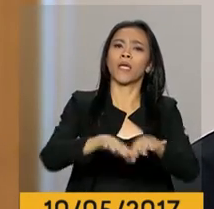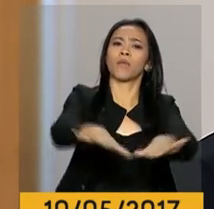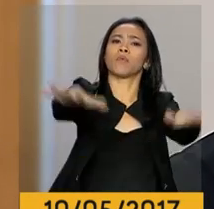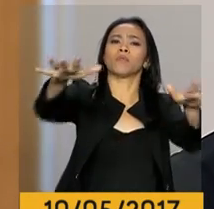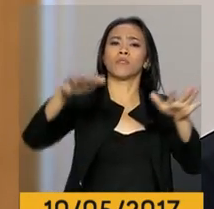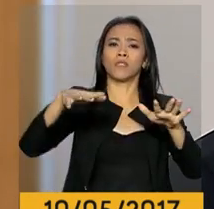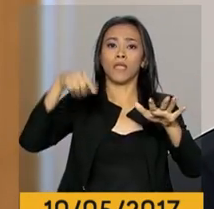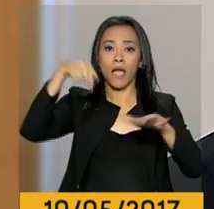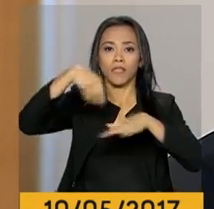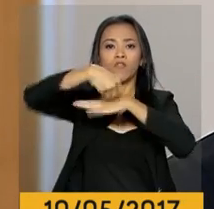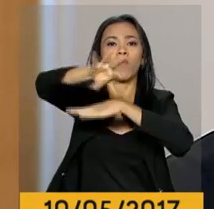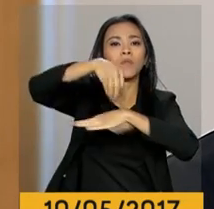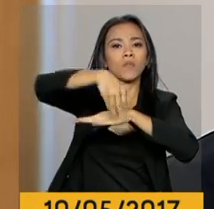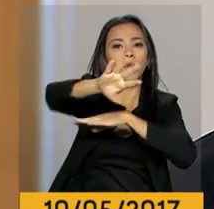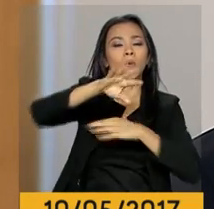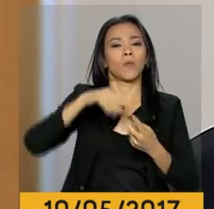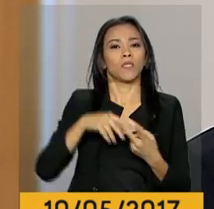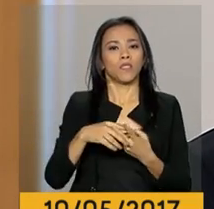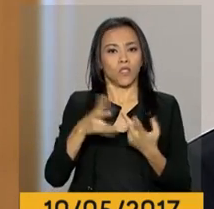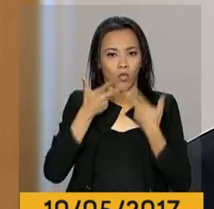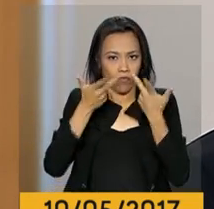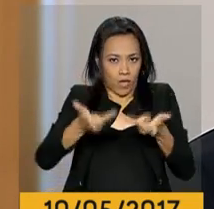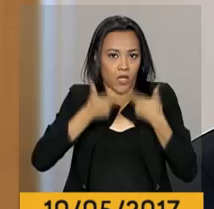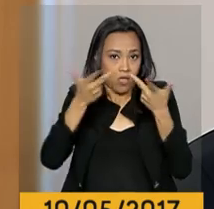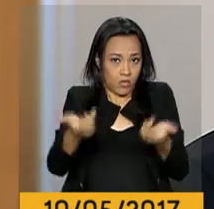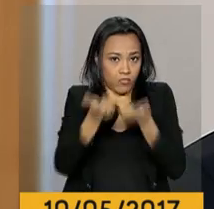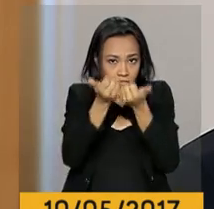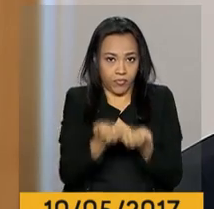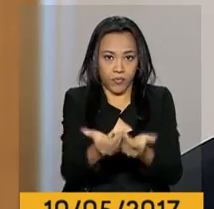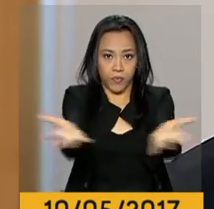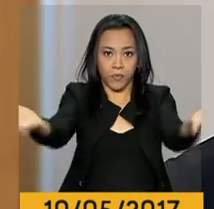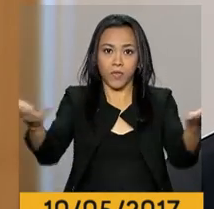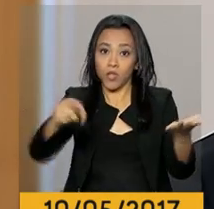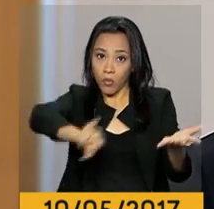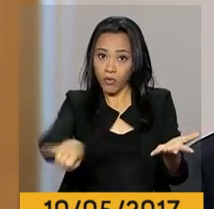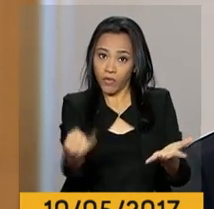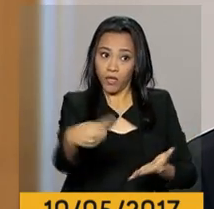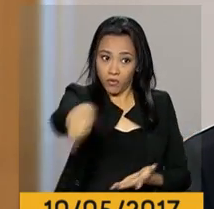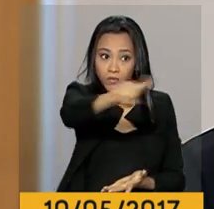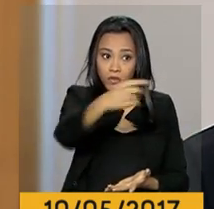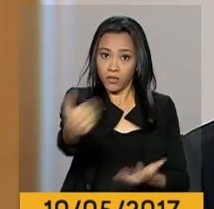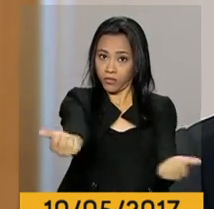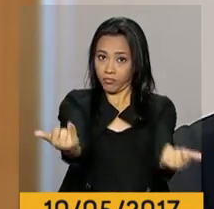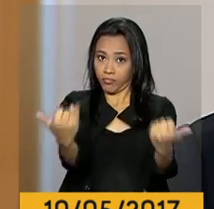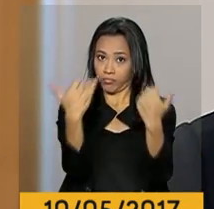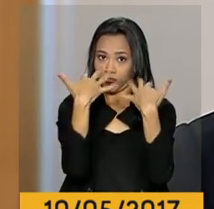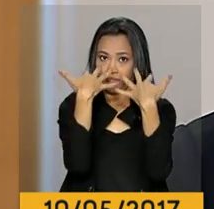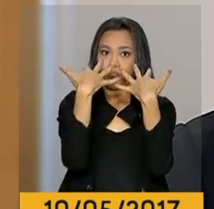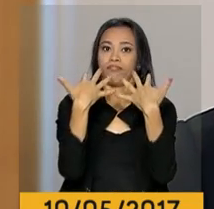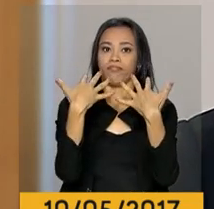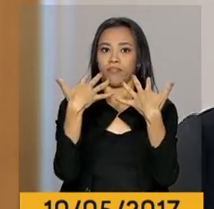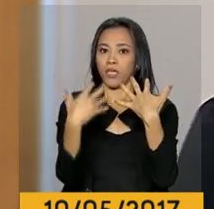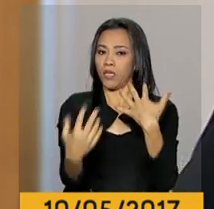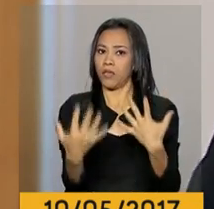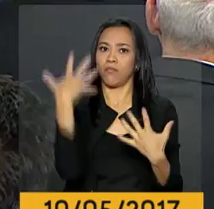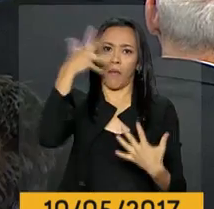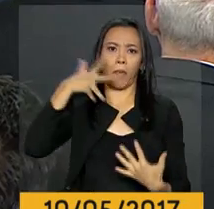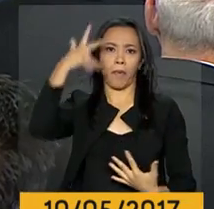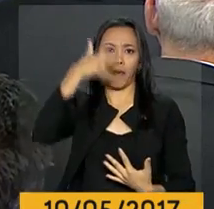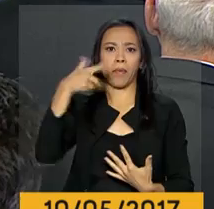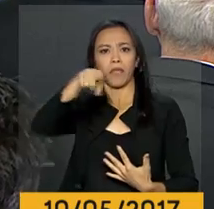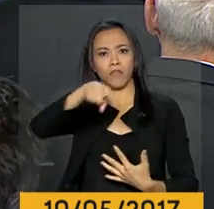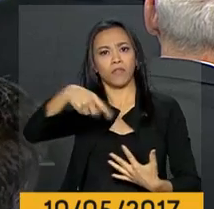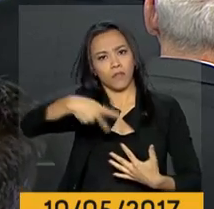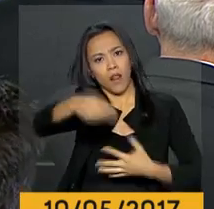estas informações estas pregações eu tô aproveitando a presença dos parlamentares sem dúvida a todo momento me ouve e a todo momento